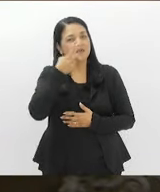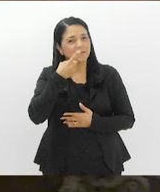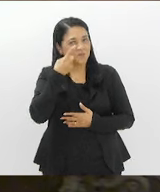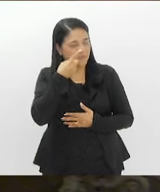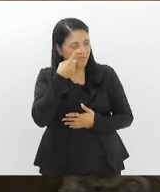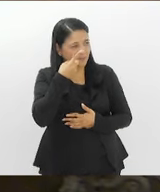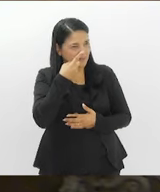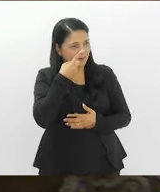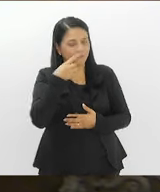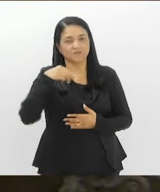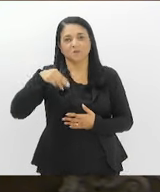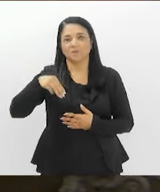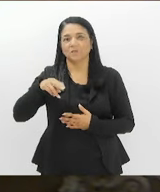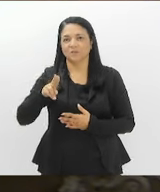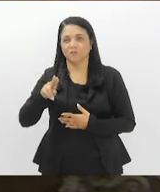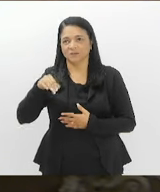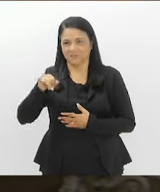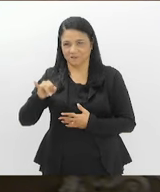Munir,